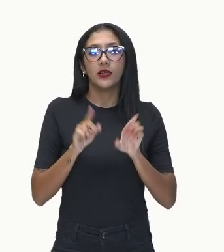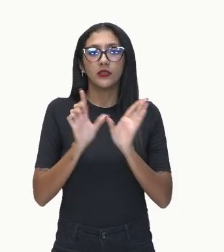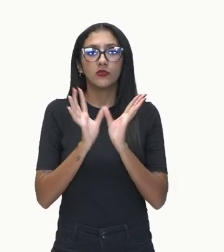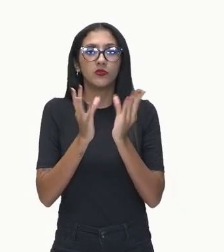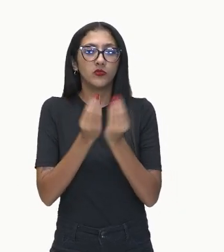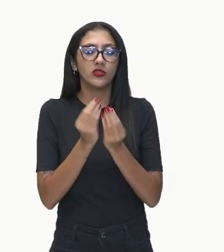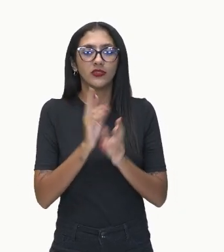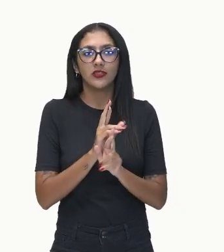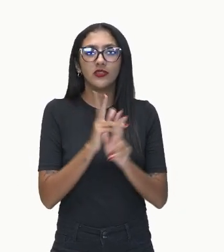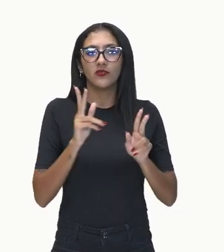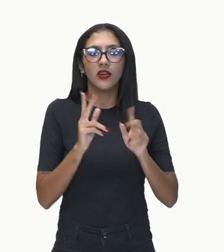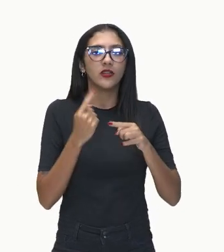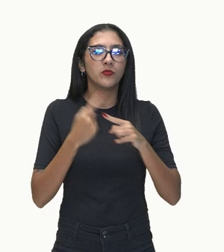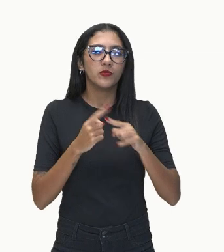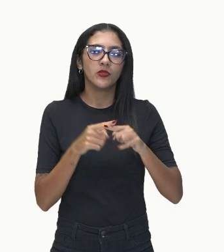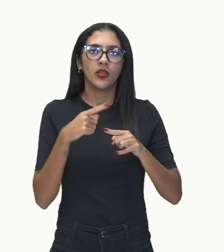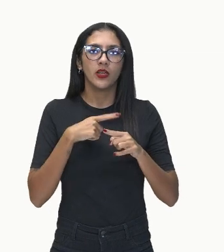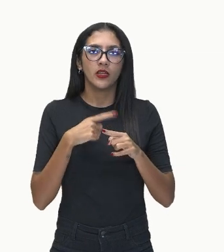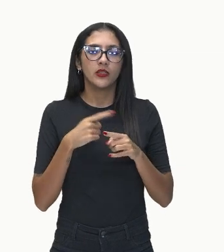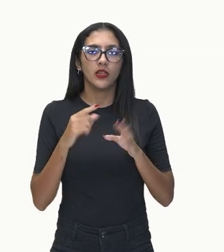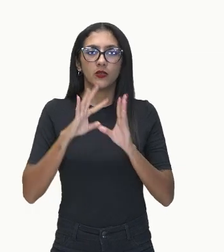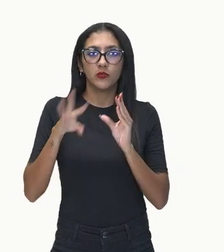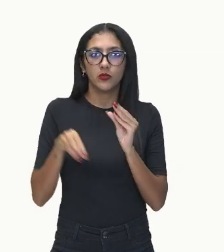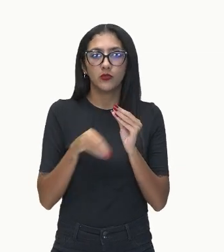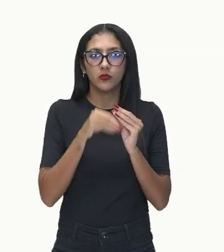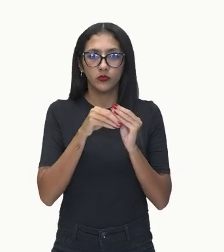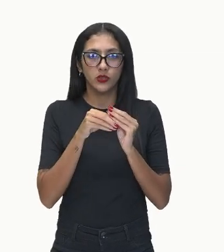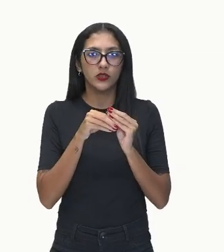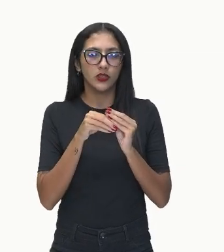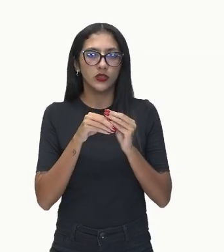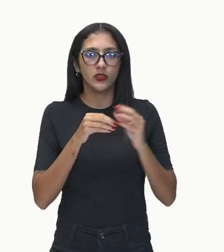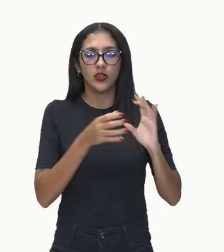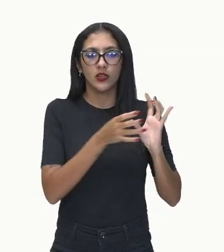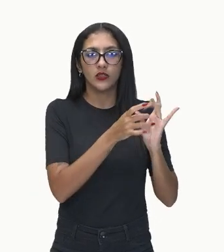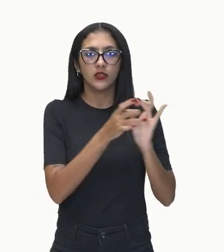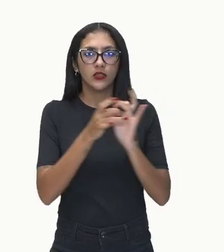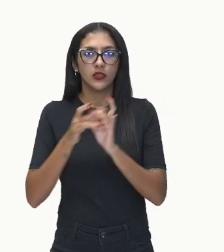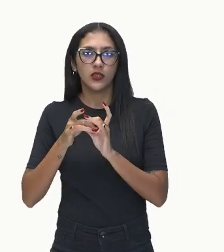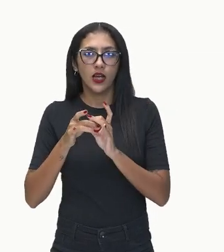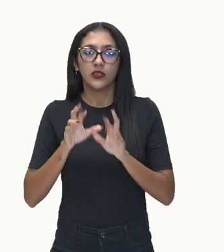por isso que eles têm nomes diferentes, álcool propílico e álcool